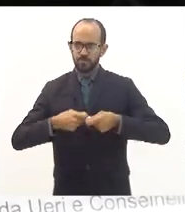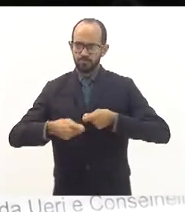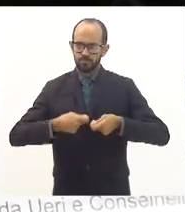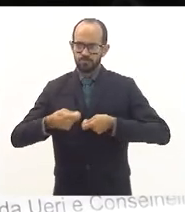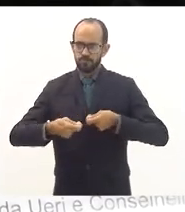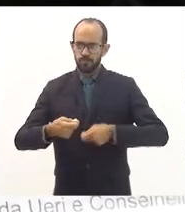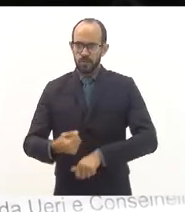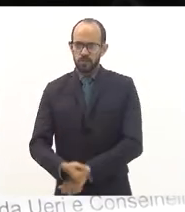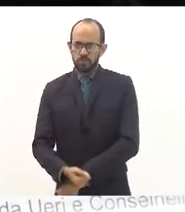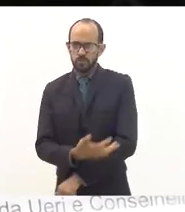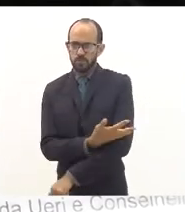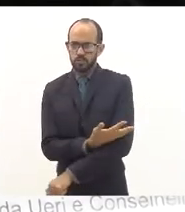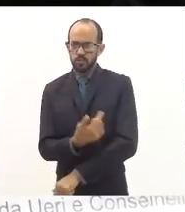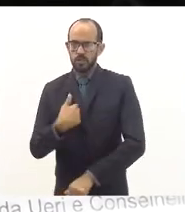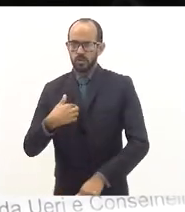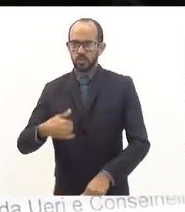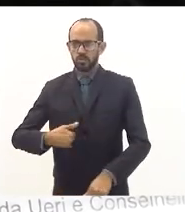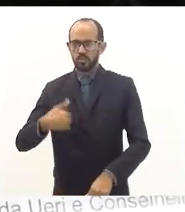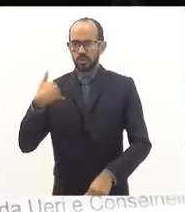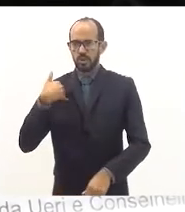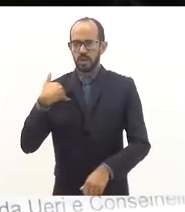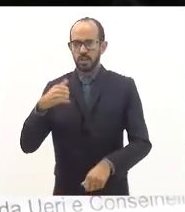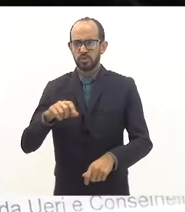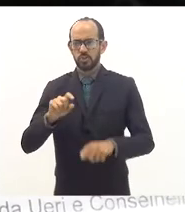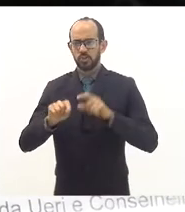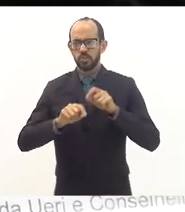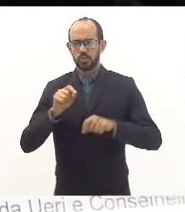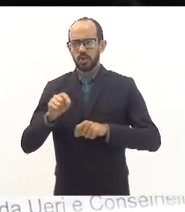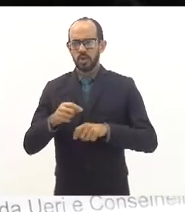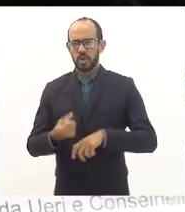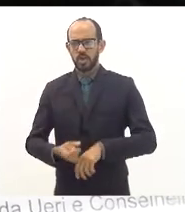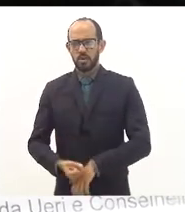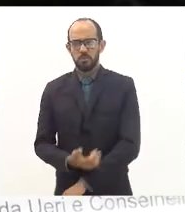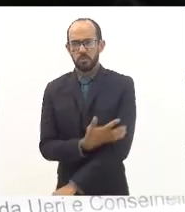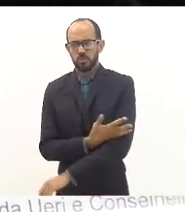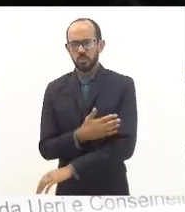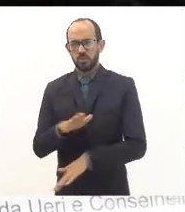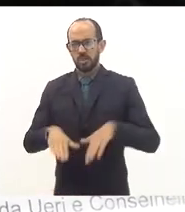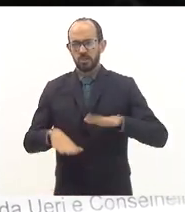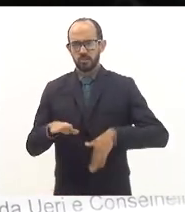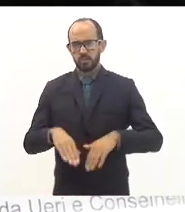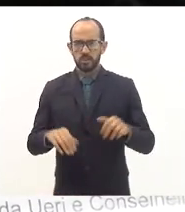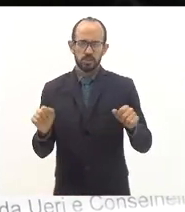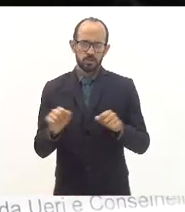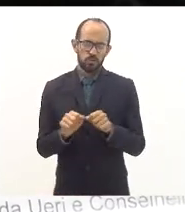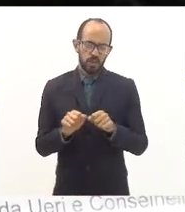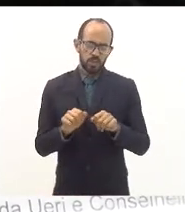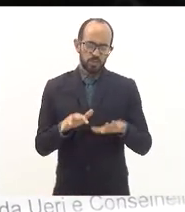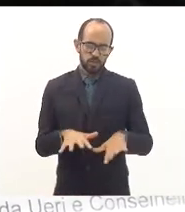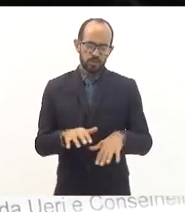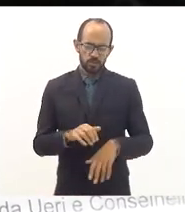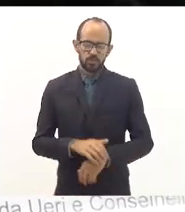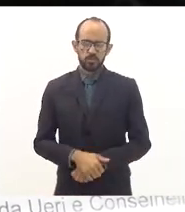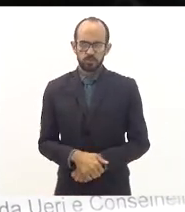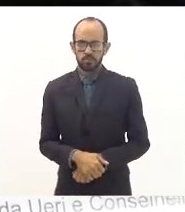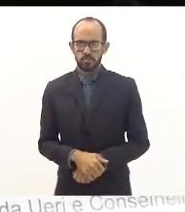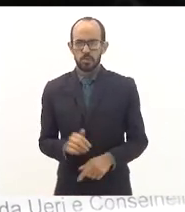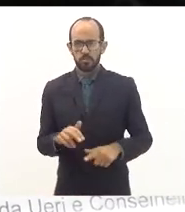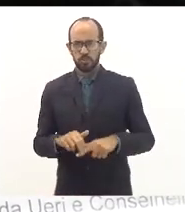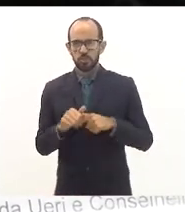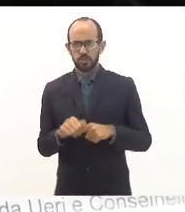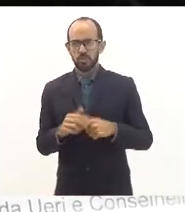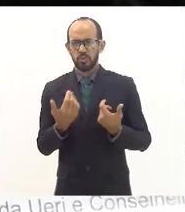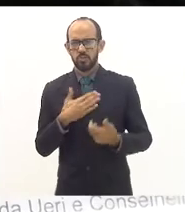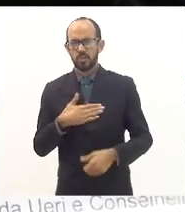né? Eu estou numa idade em que a emoção nos atropela hora em vez, né? Por isso eu gostaria